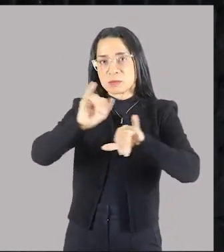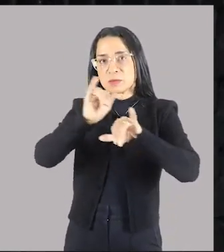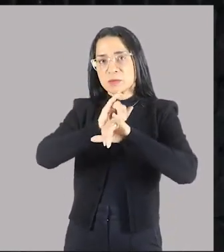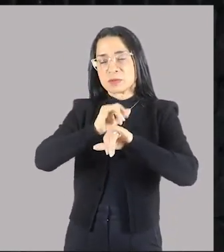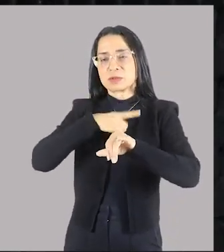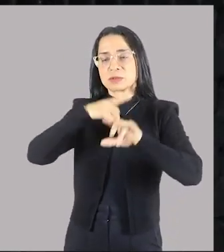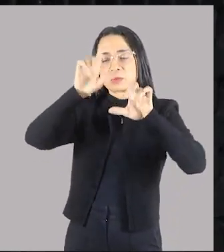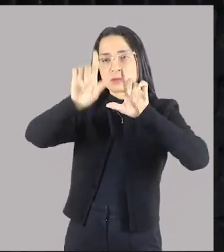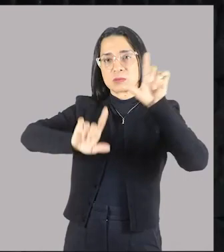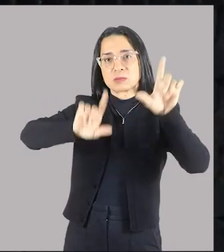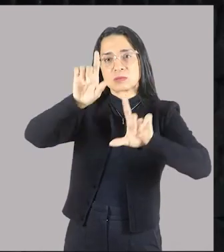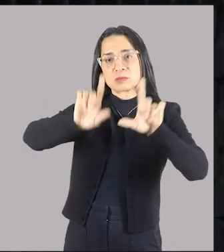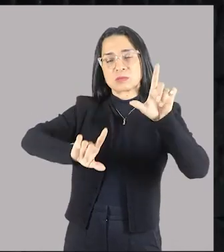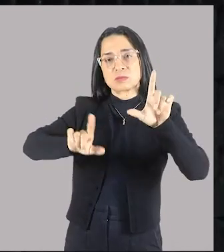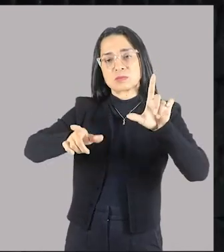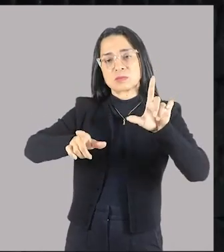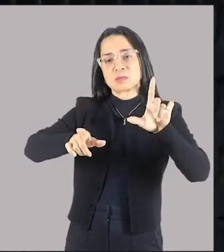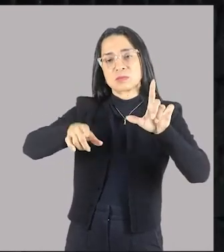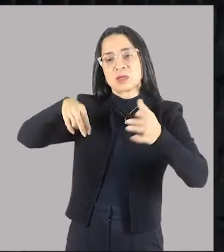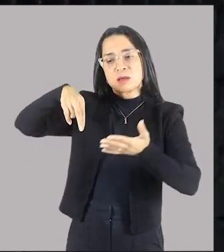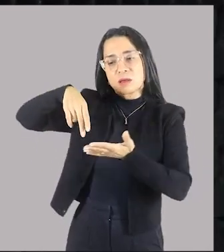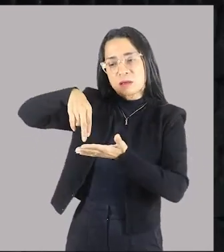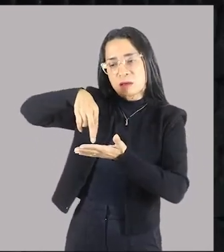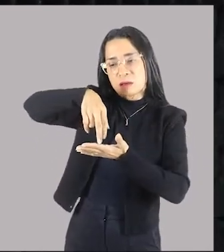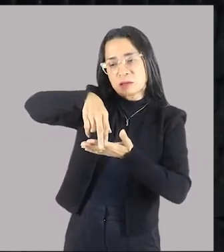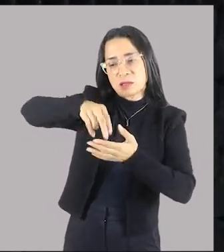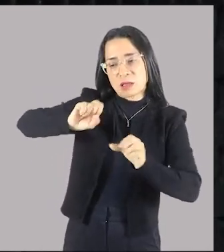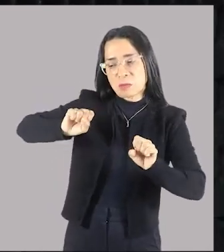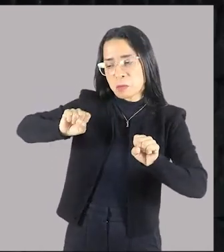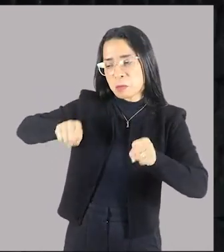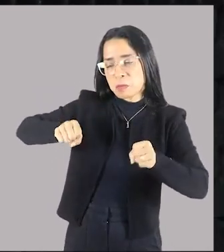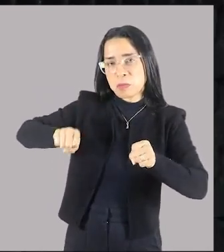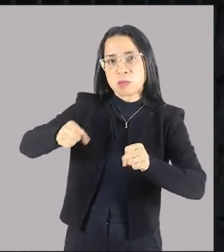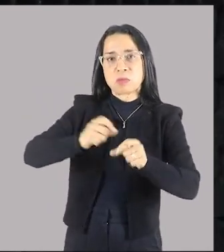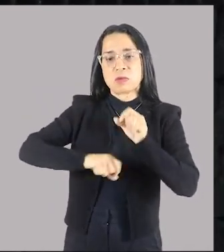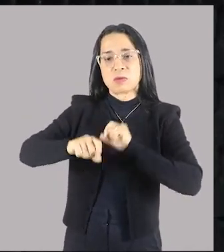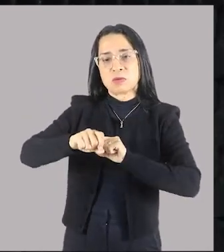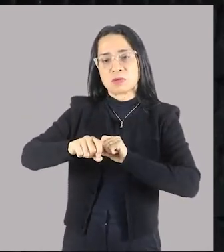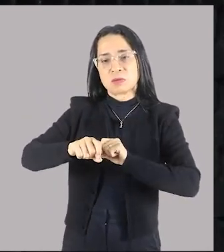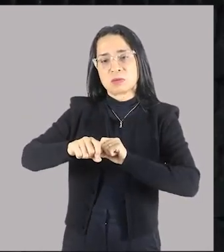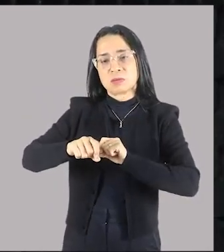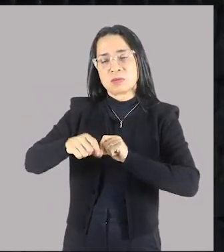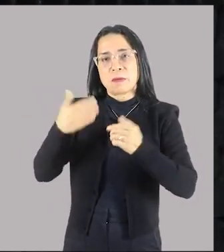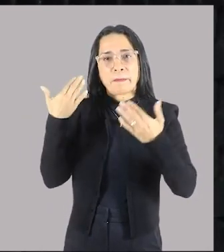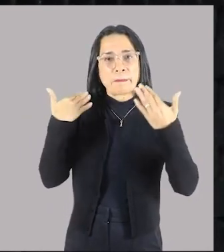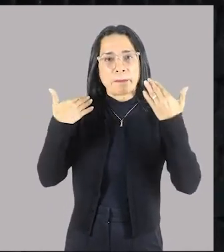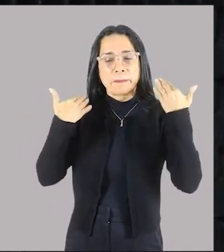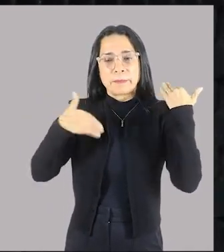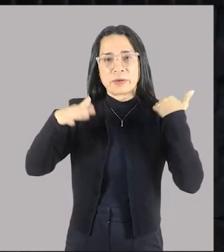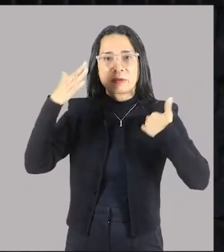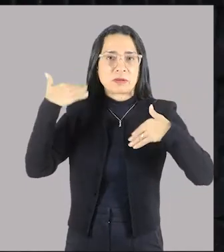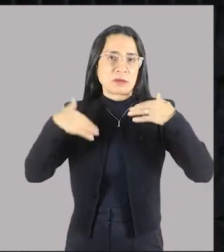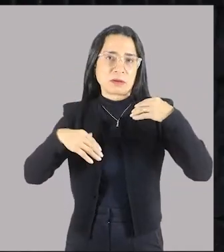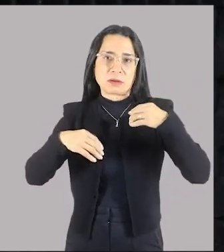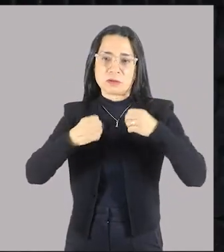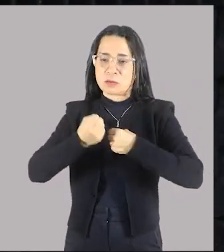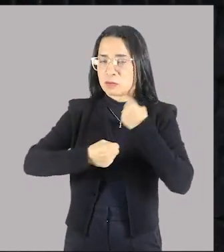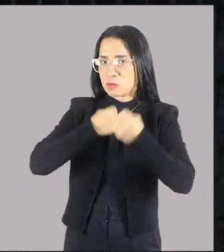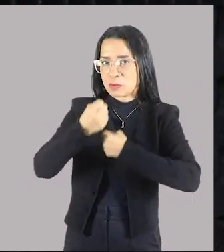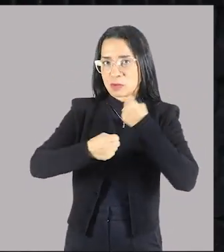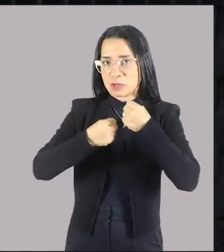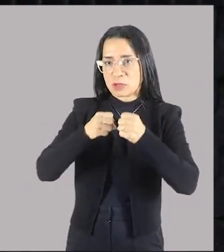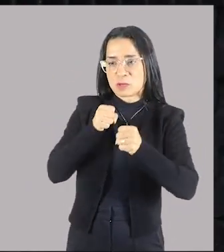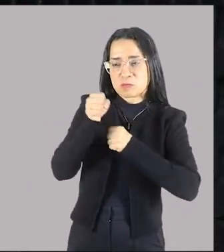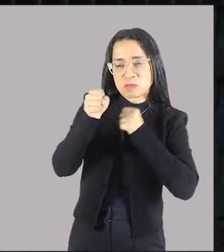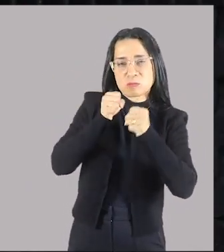ele andando de jet ski, né? Ele basicamente fazendo atletismo, lutando kickbox. Então,